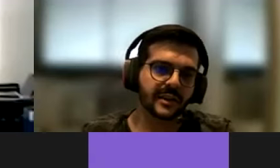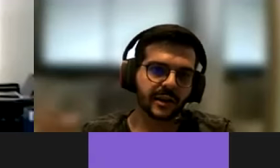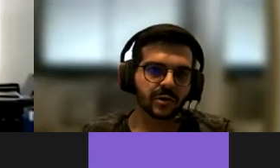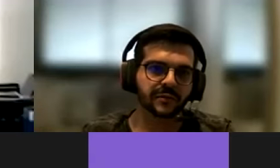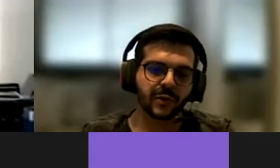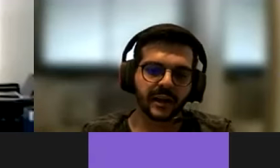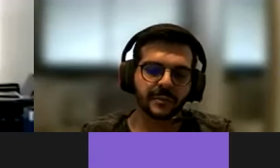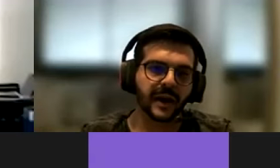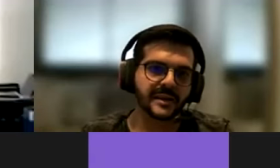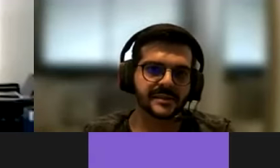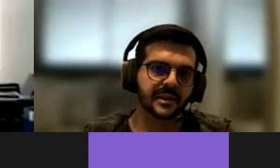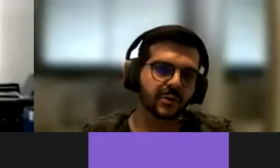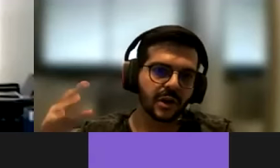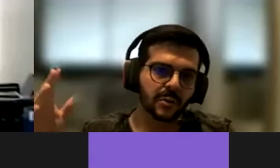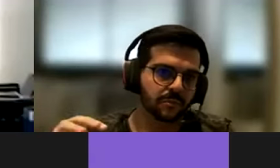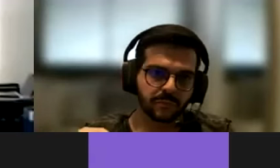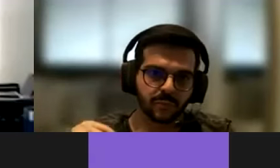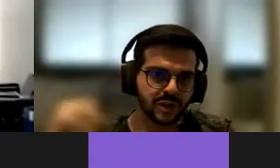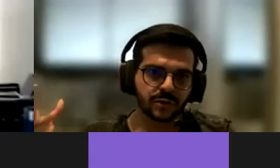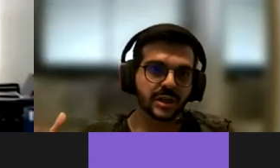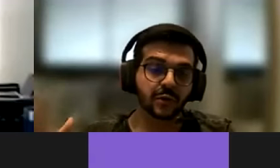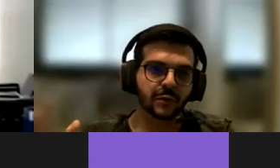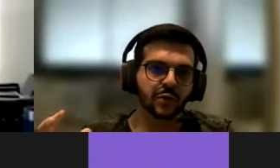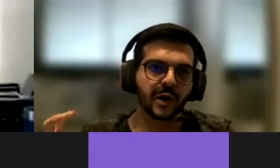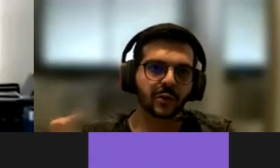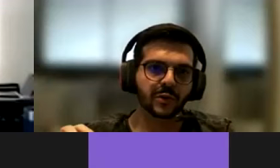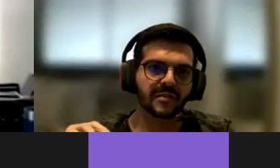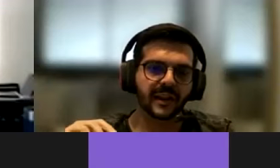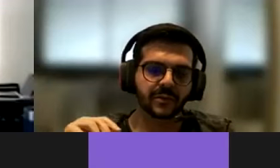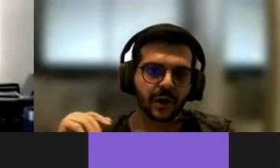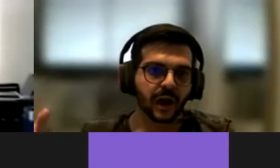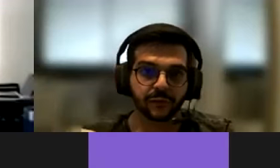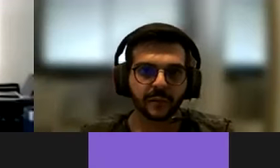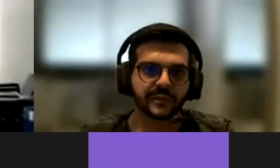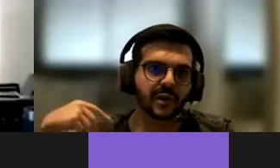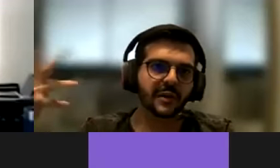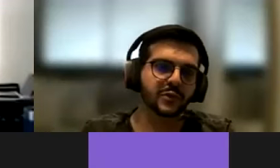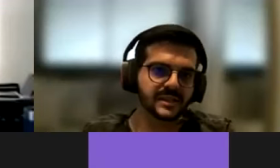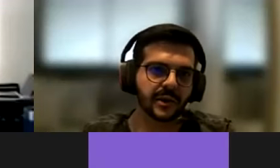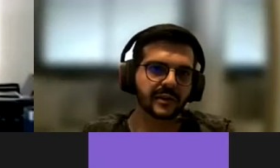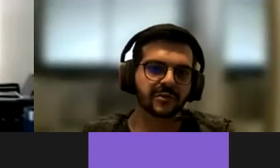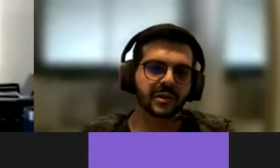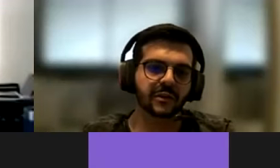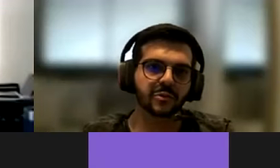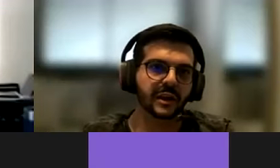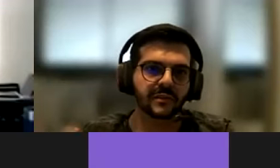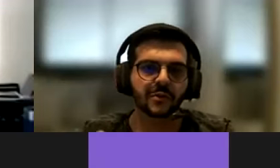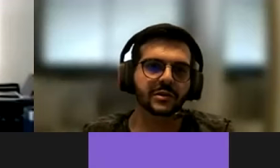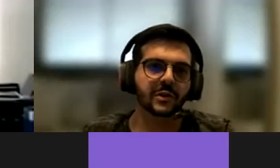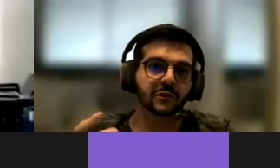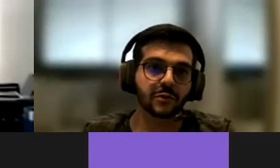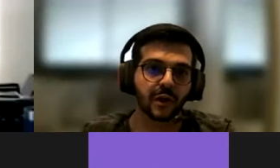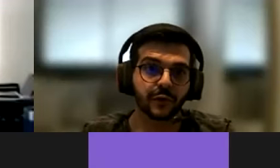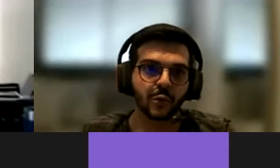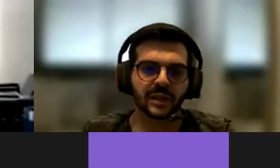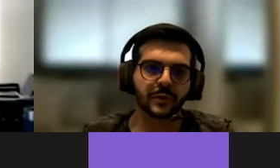geral, a literatura está focada em países que têm um direito de credor muito alto e avaliando reformas que reforçaram ainda esses direitos, e o que eles encontram é